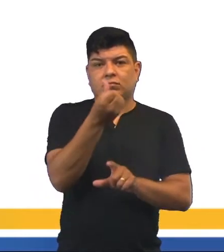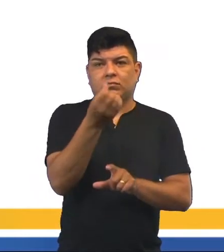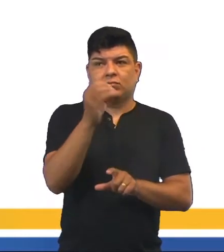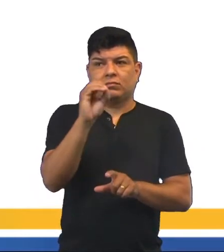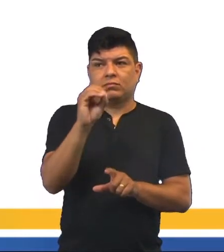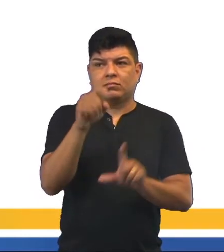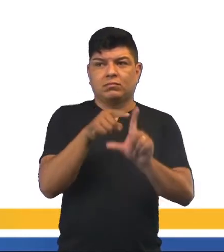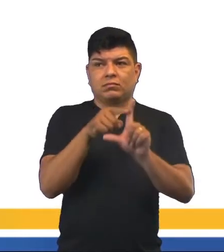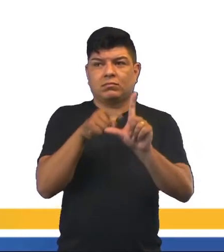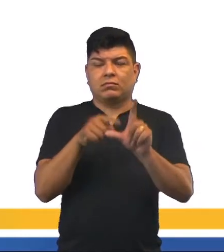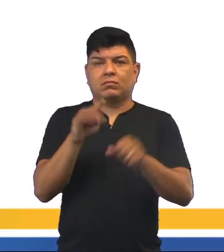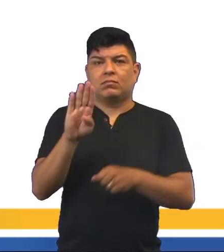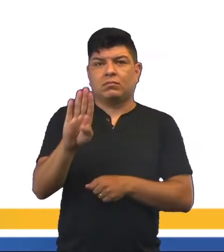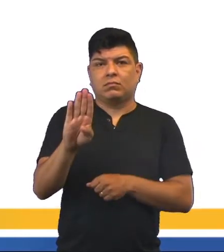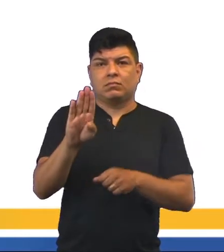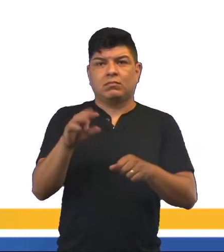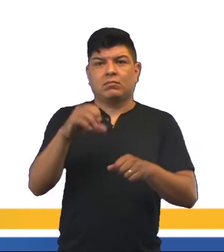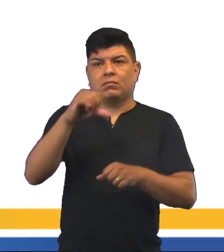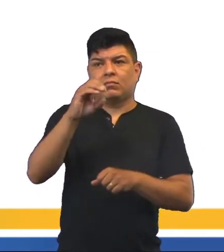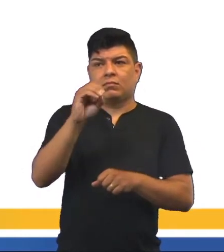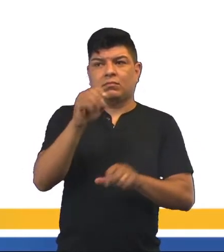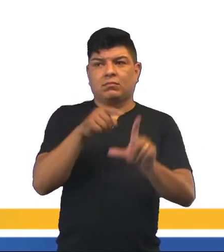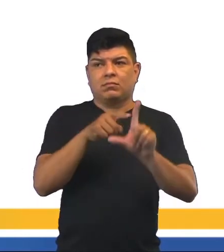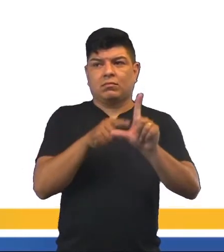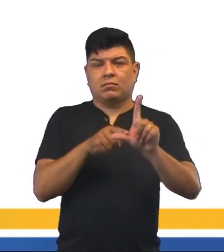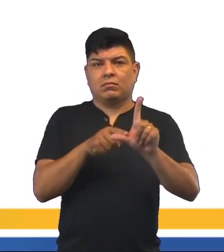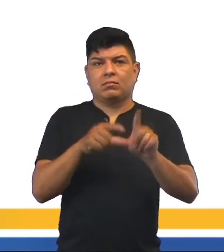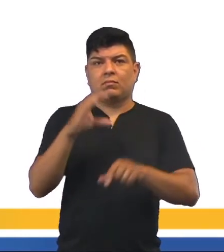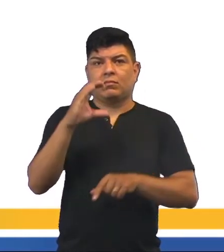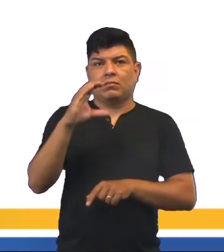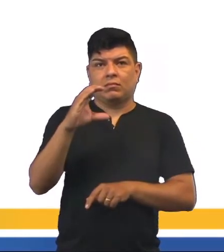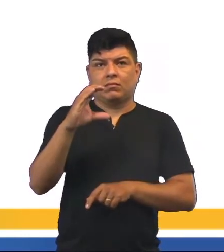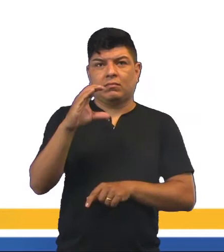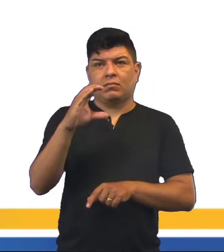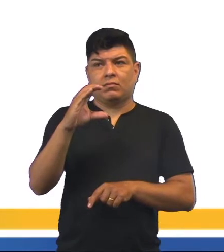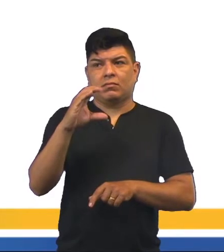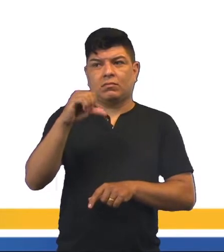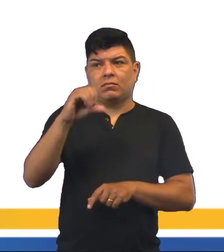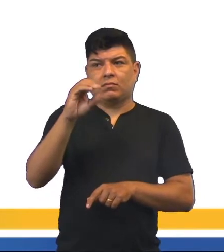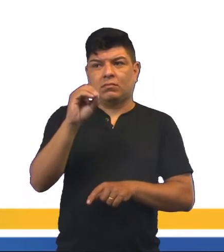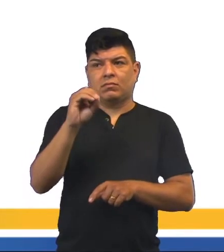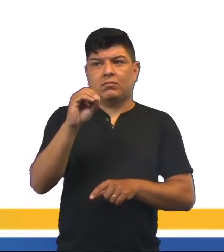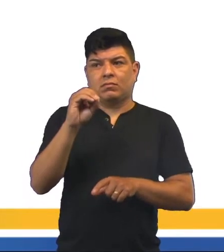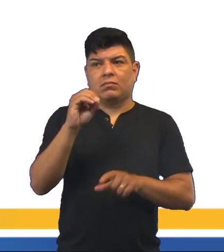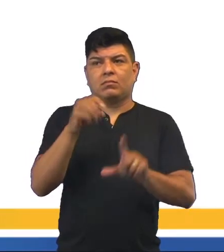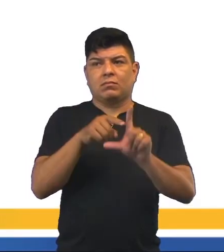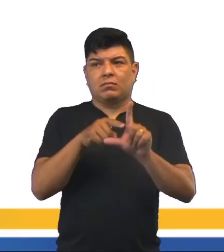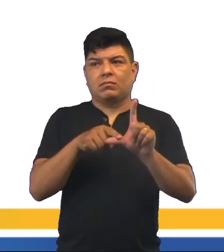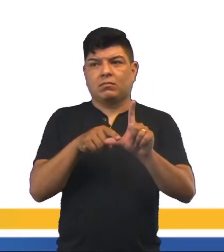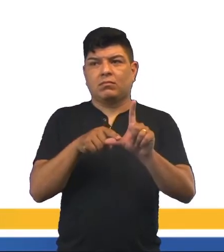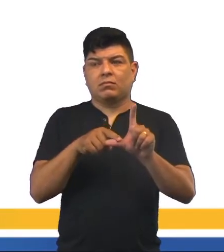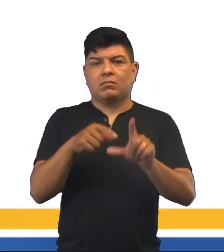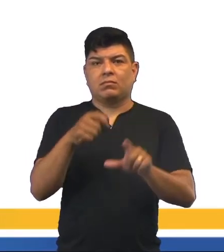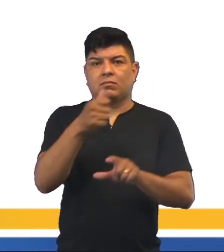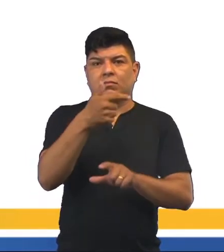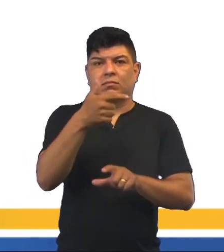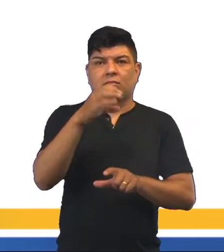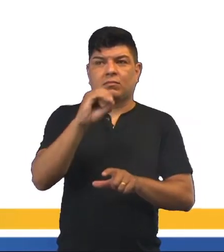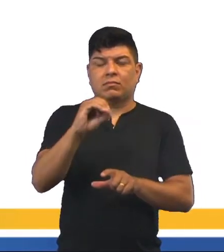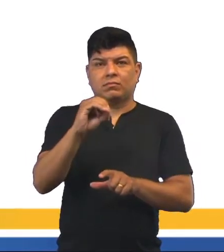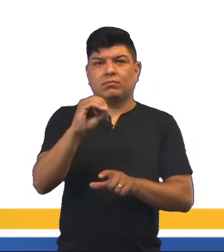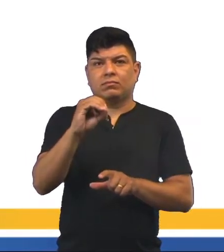A medida do B mede 90 graus, do C, 90, do D, 120, e